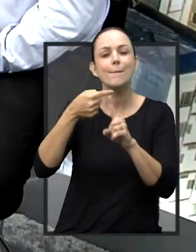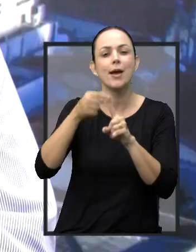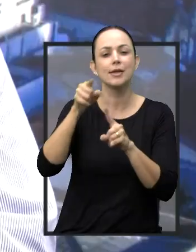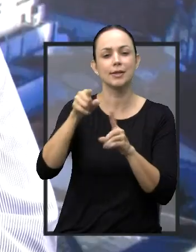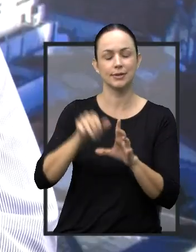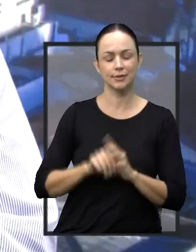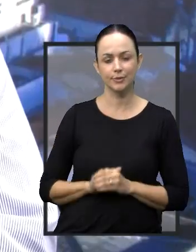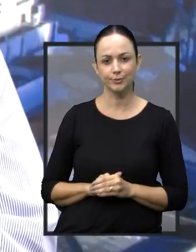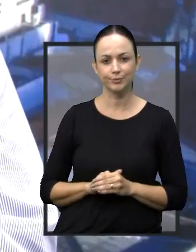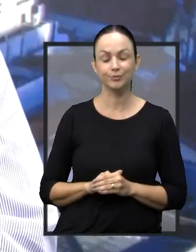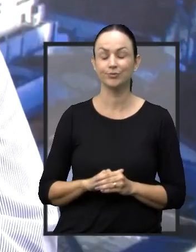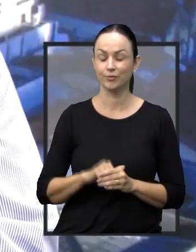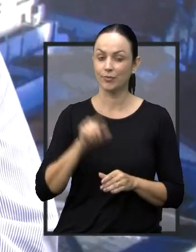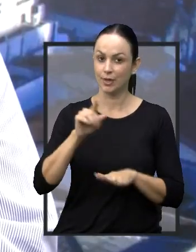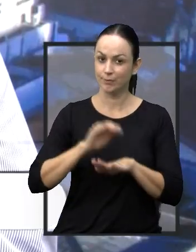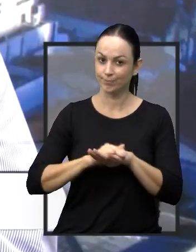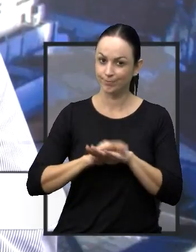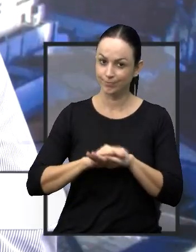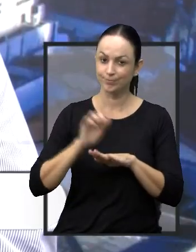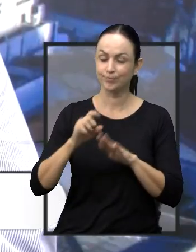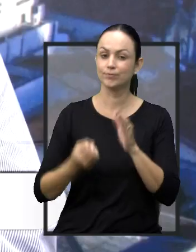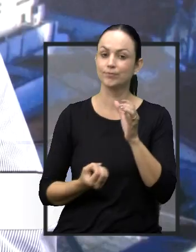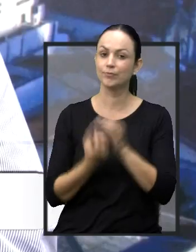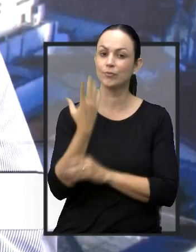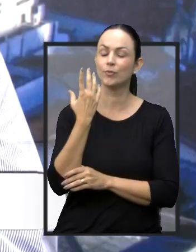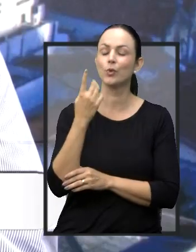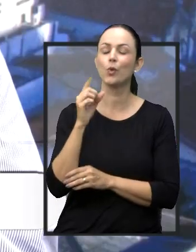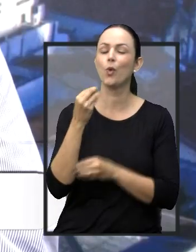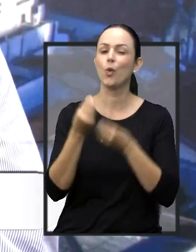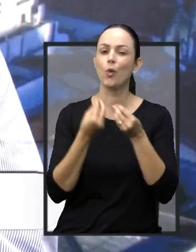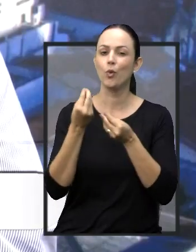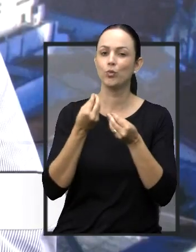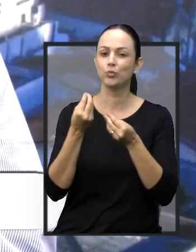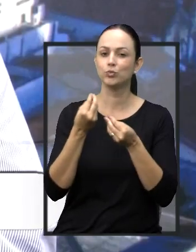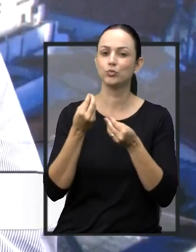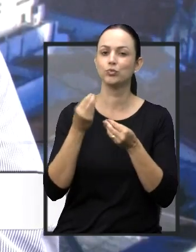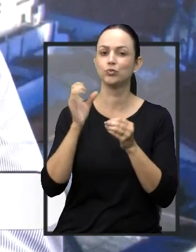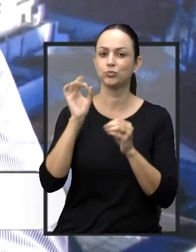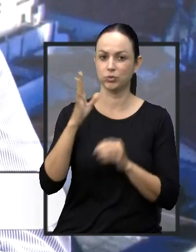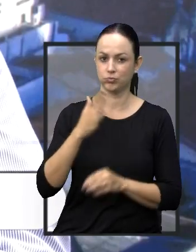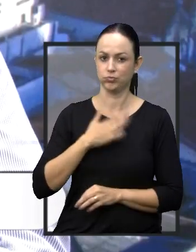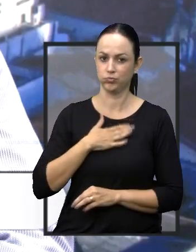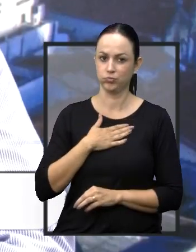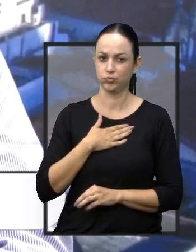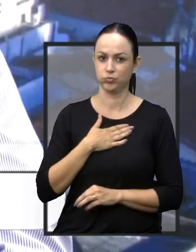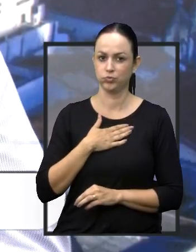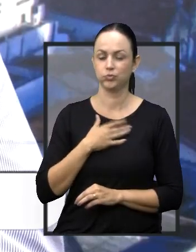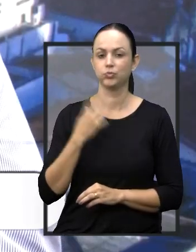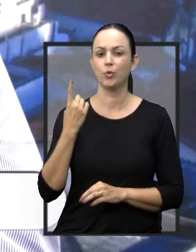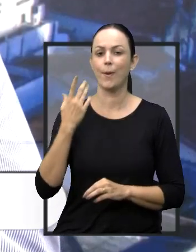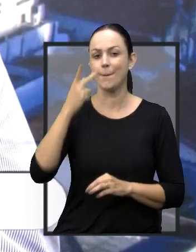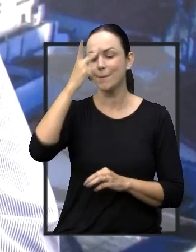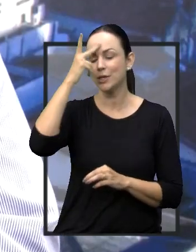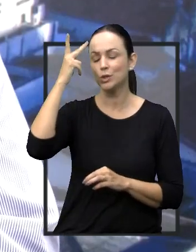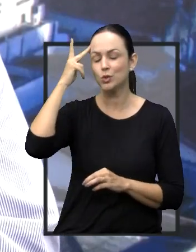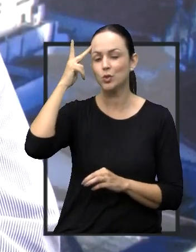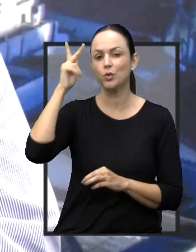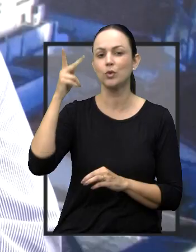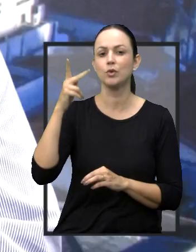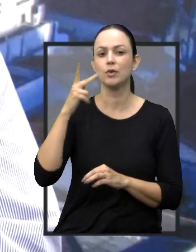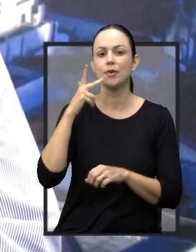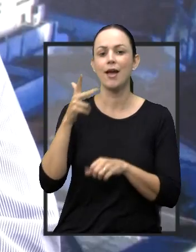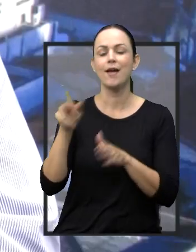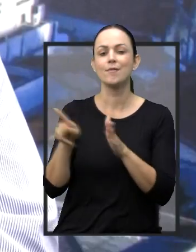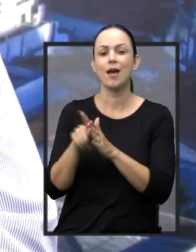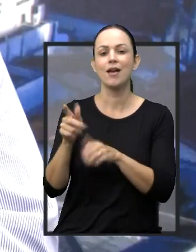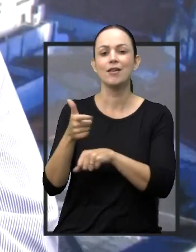iniciativa. Essa iniciativa nasce, no primeiro momento, exclusiva por mim, numa demanda do pessoal do Varziano, da